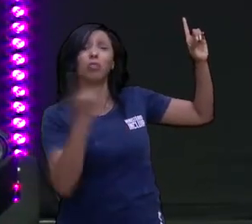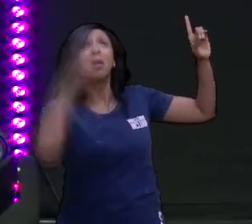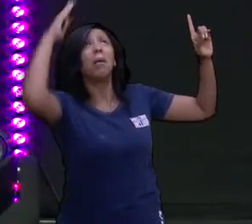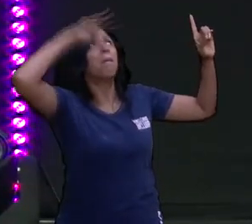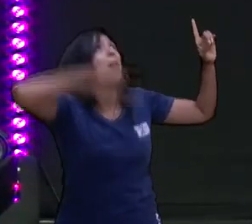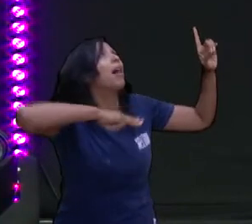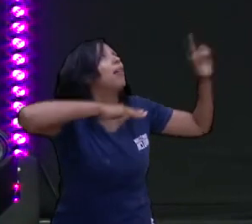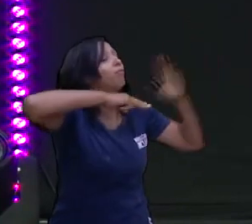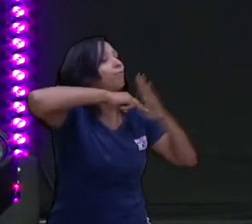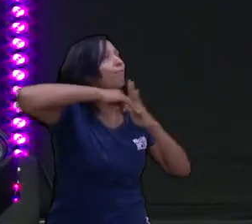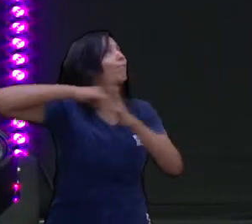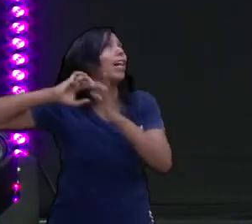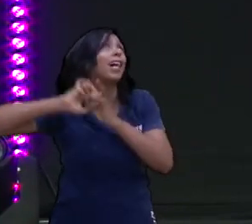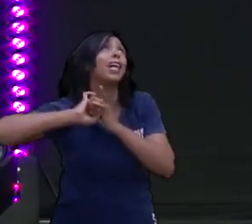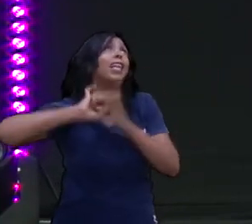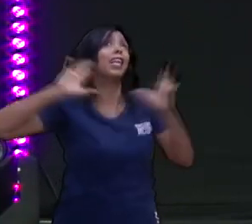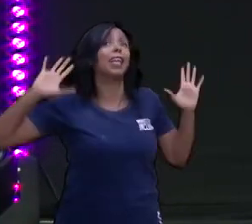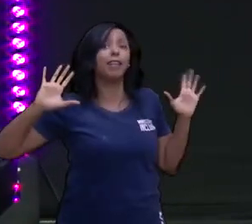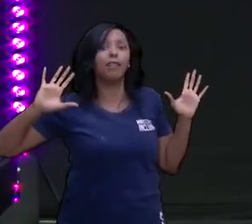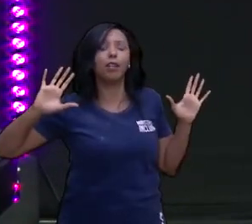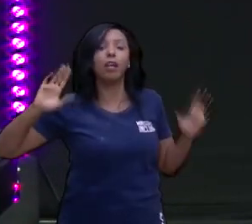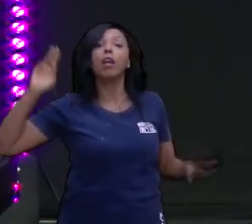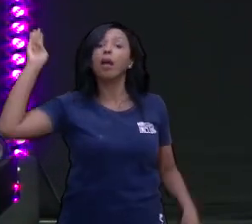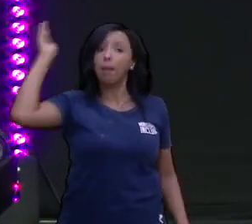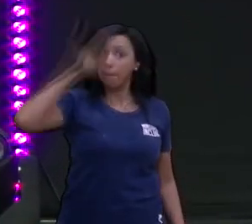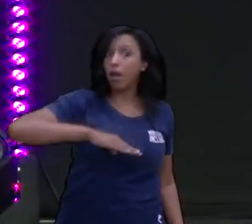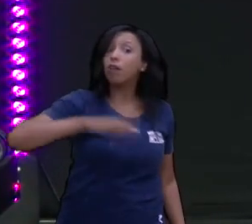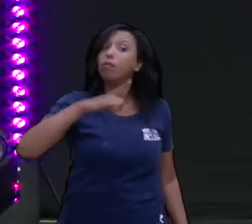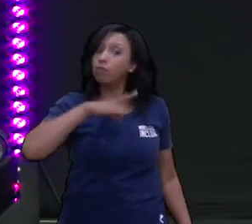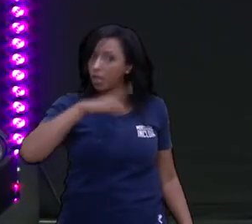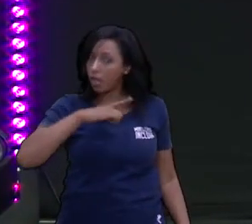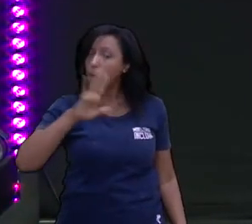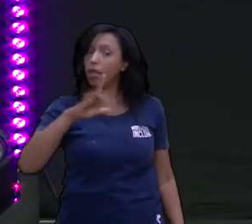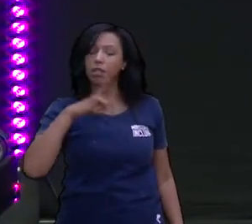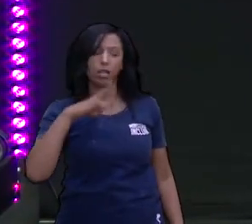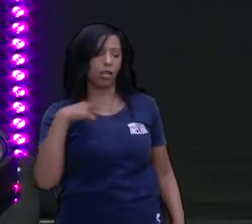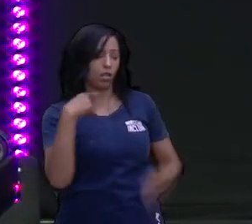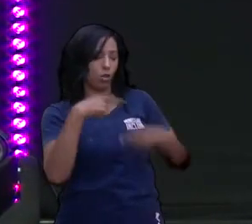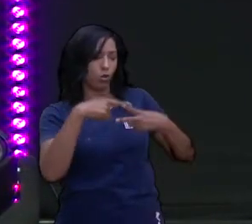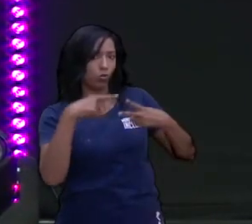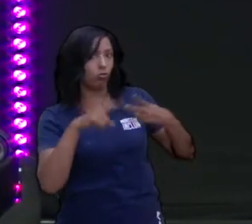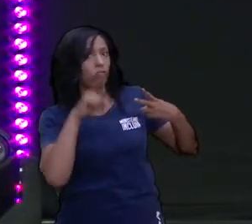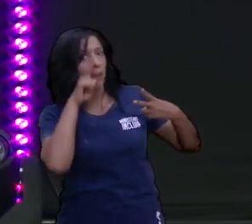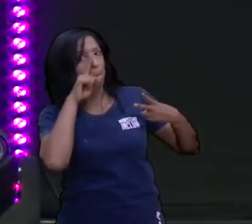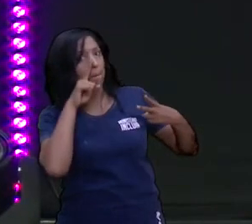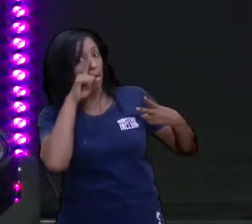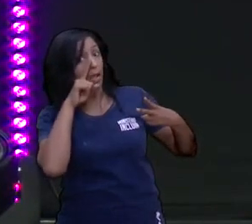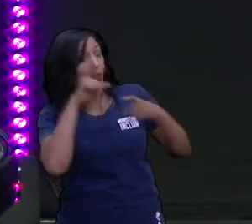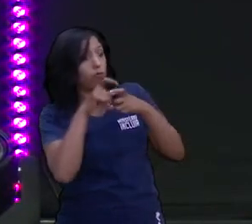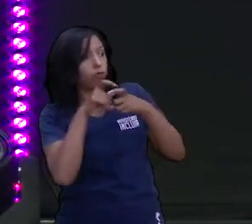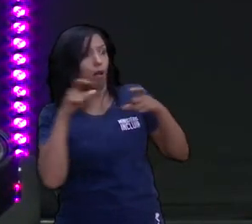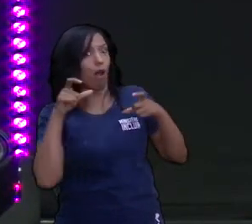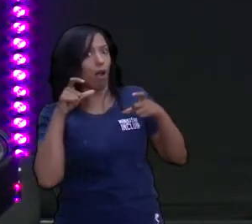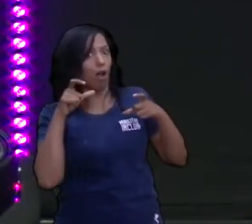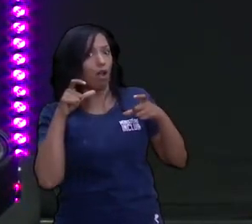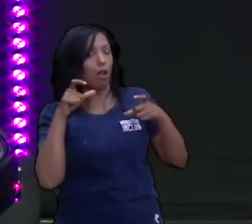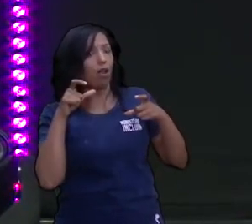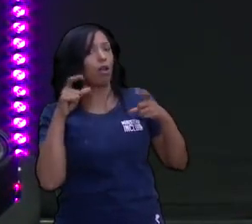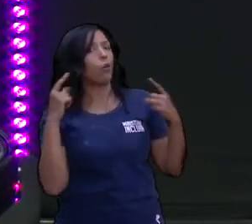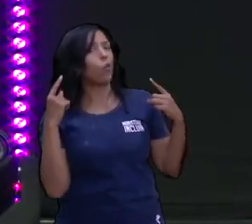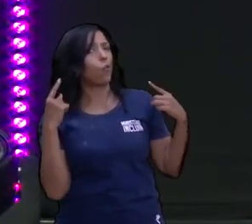e o mal existe agora existem dois perigos grandes e opostos o primeiro perigo